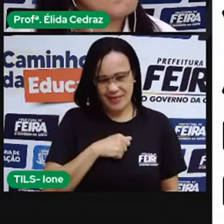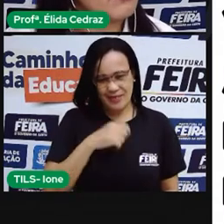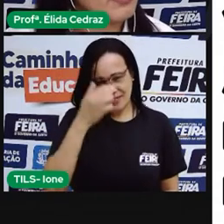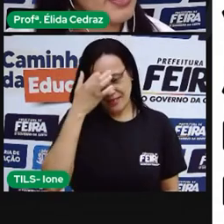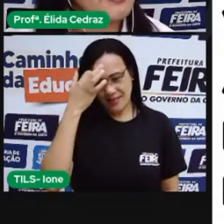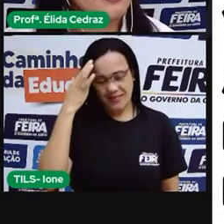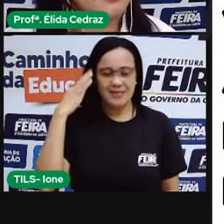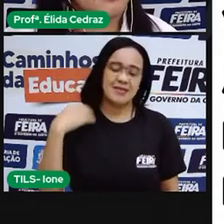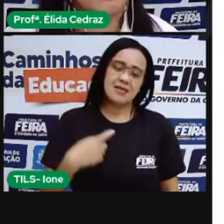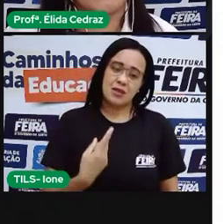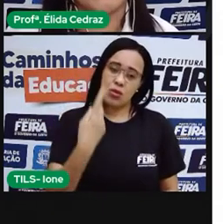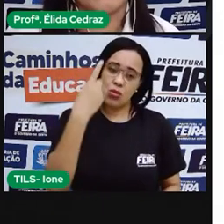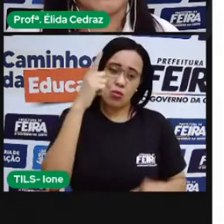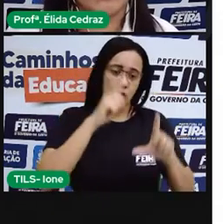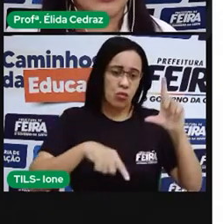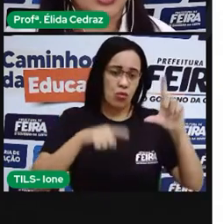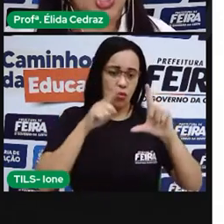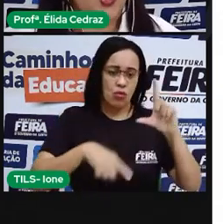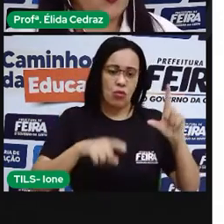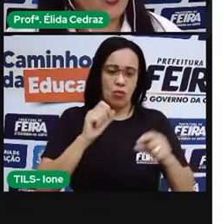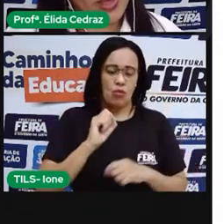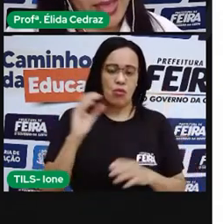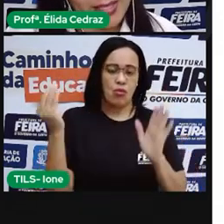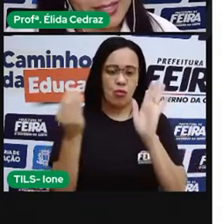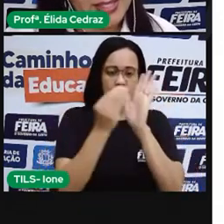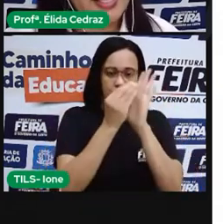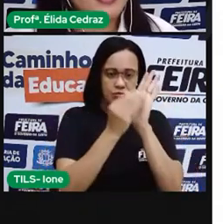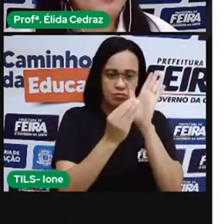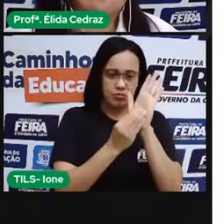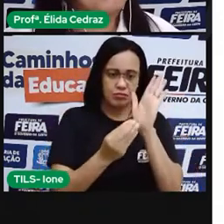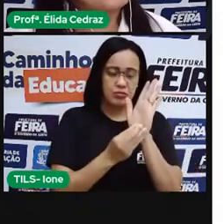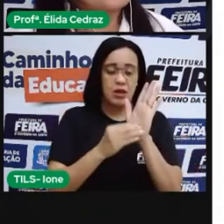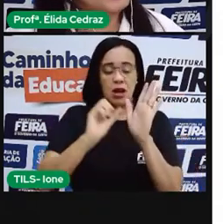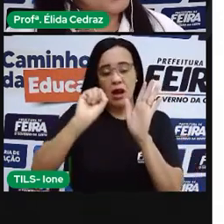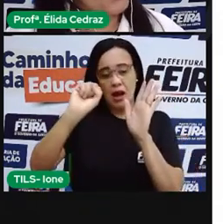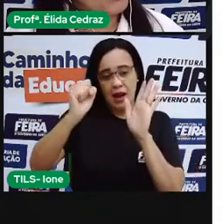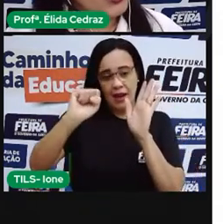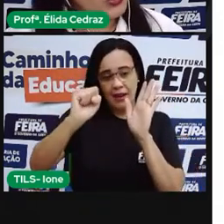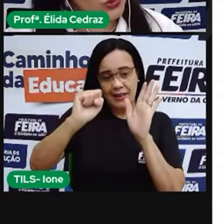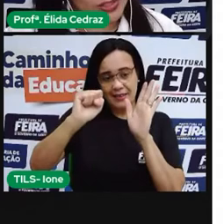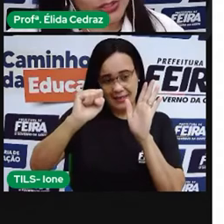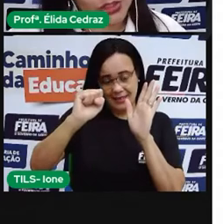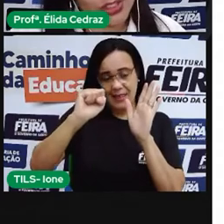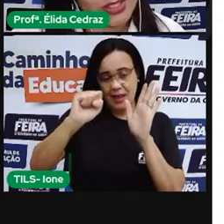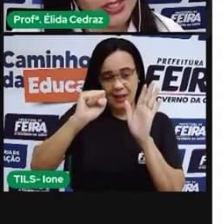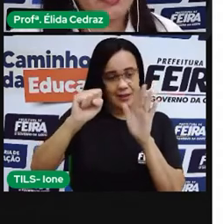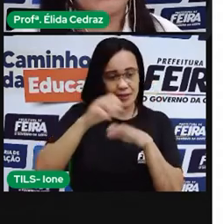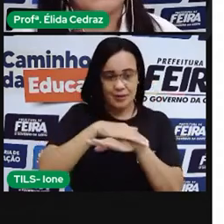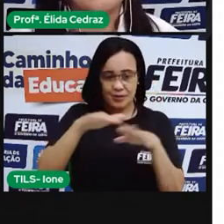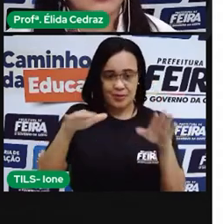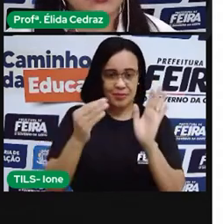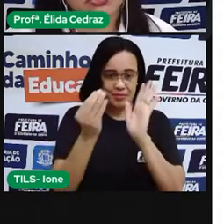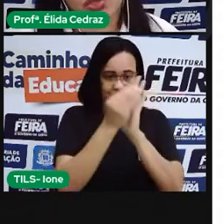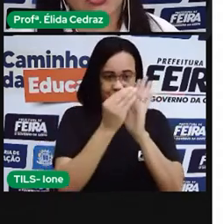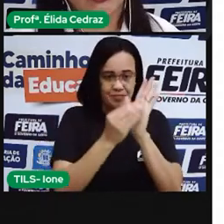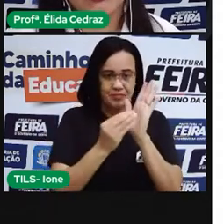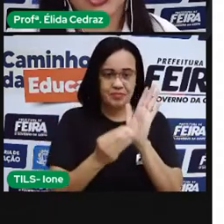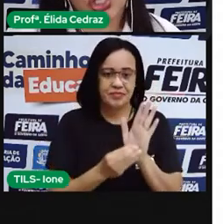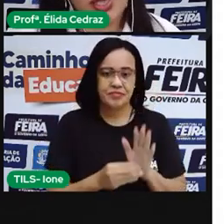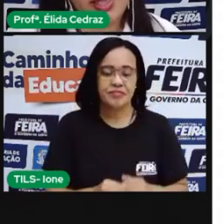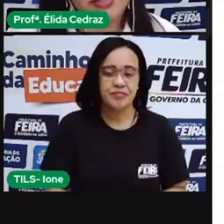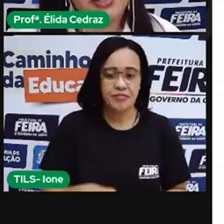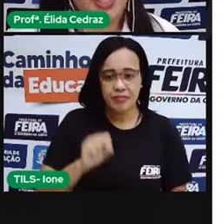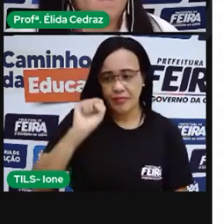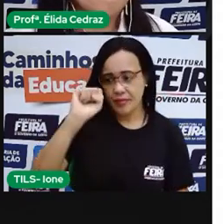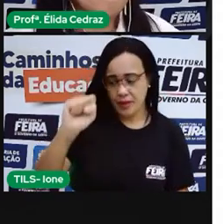letra S. O S, depois de consoantes, tem o som